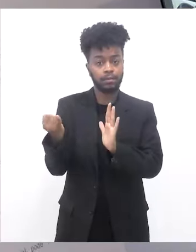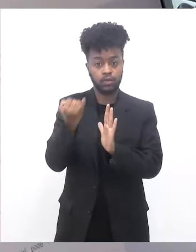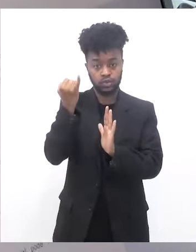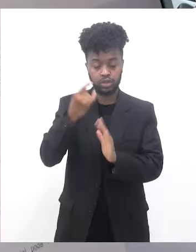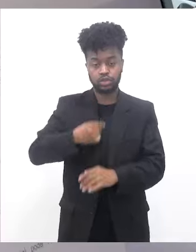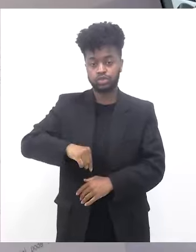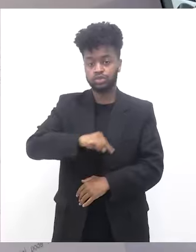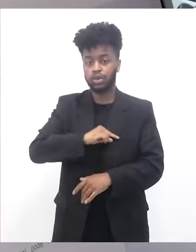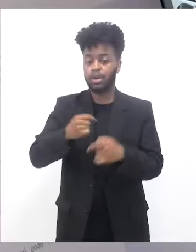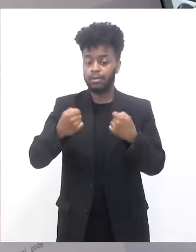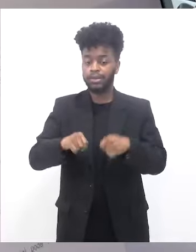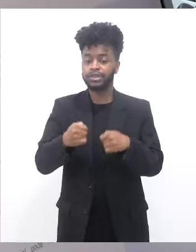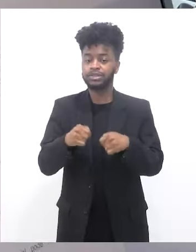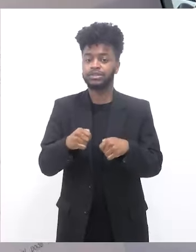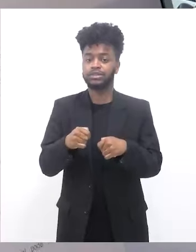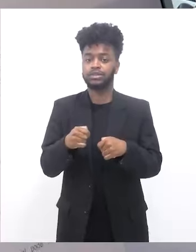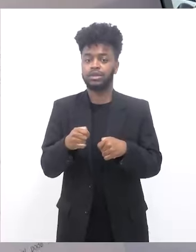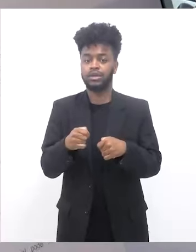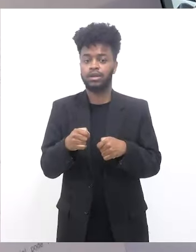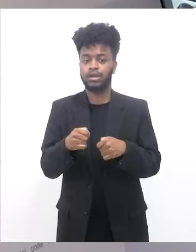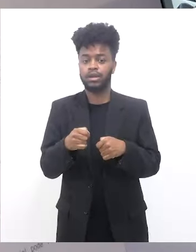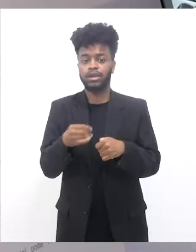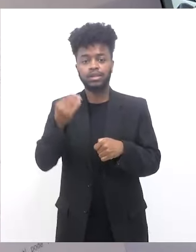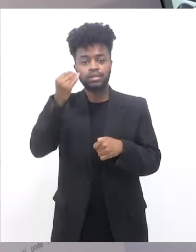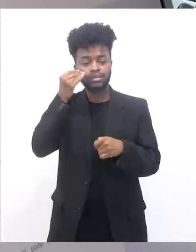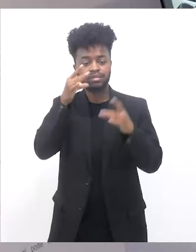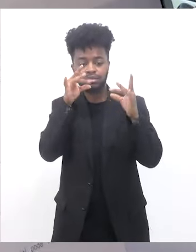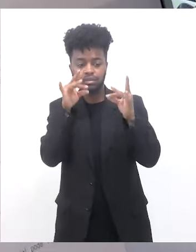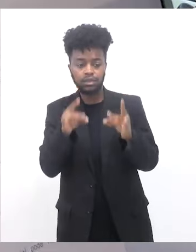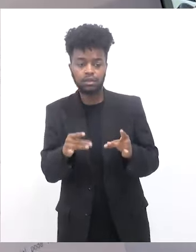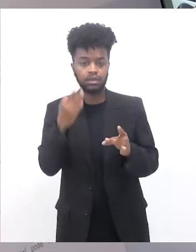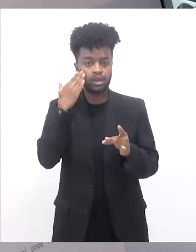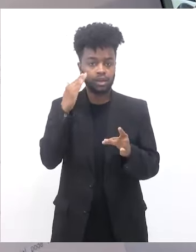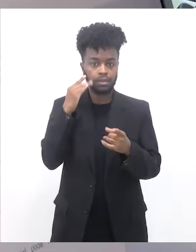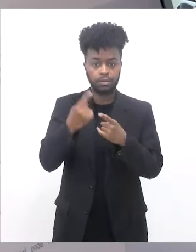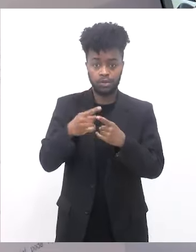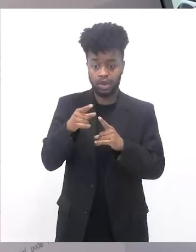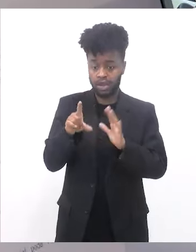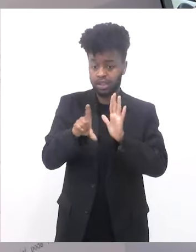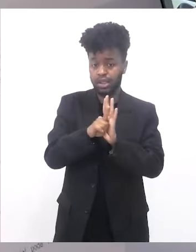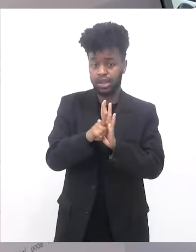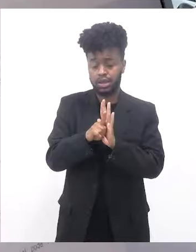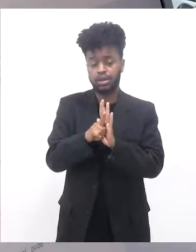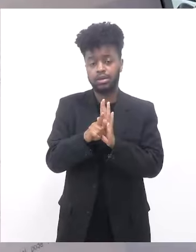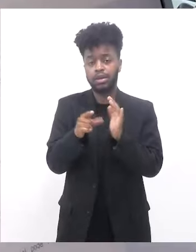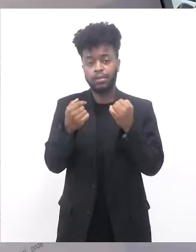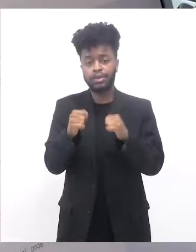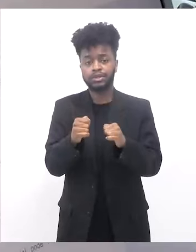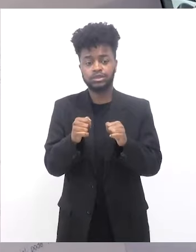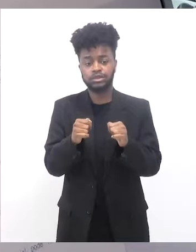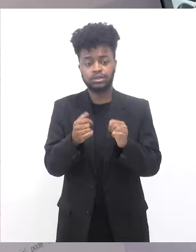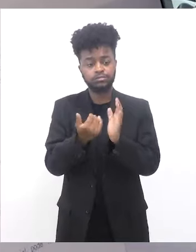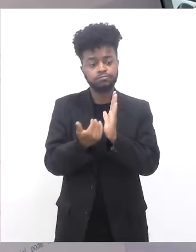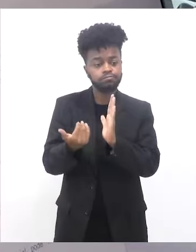a gente tem que explorar para que o âmbito dela vá além do